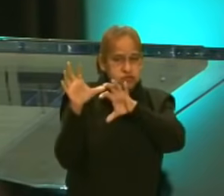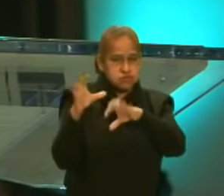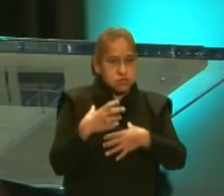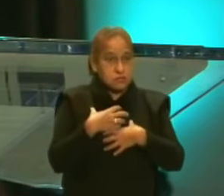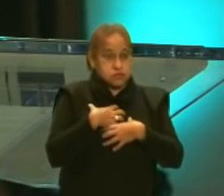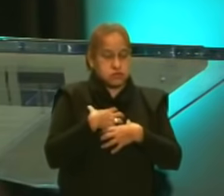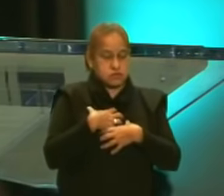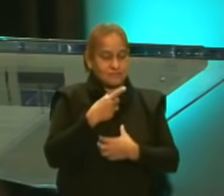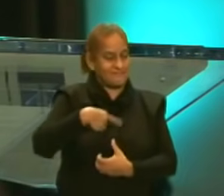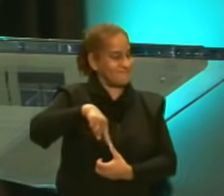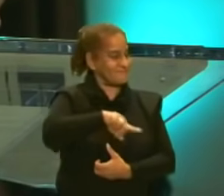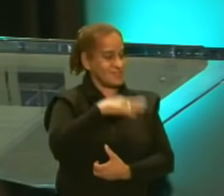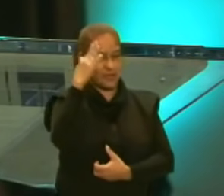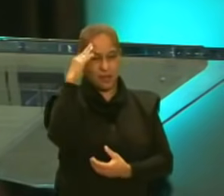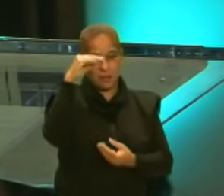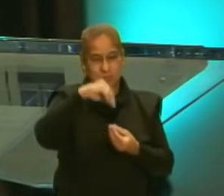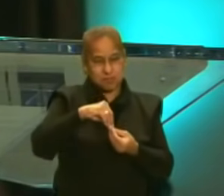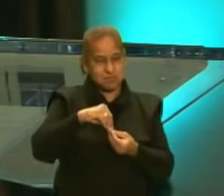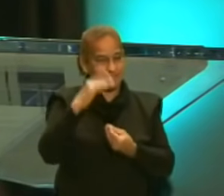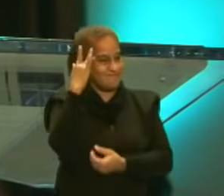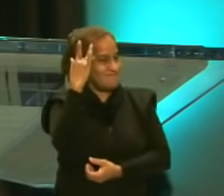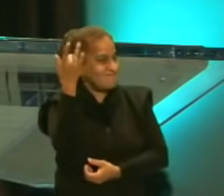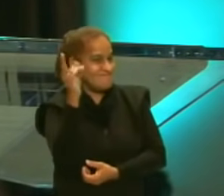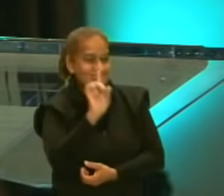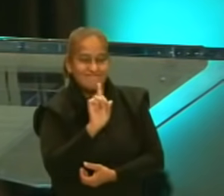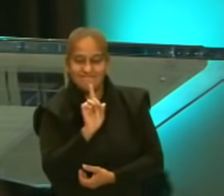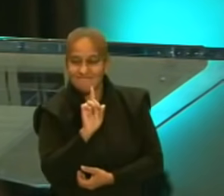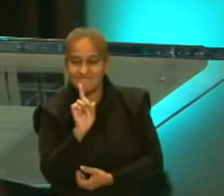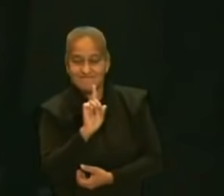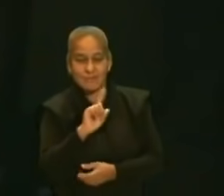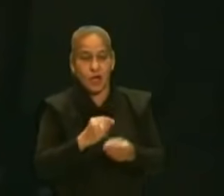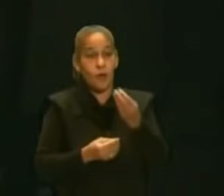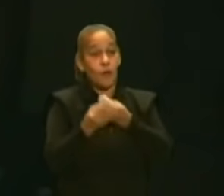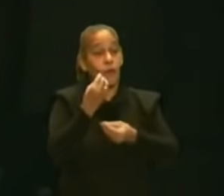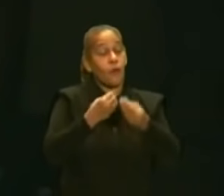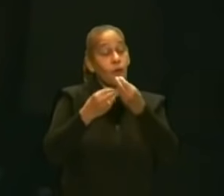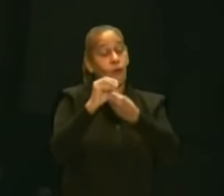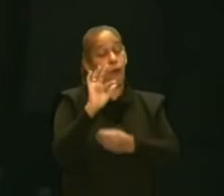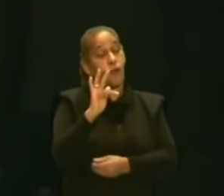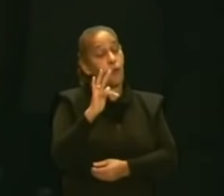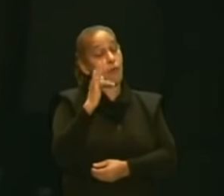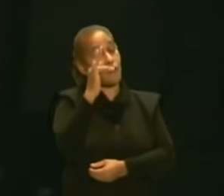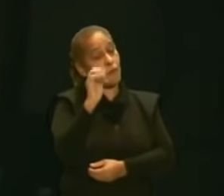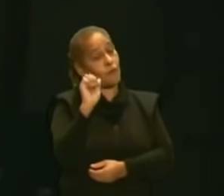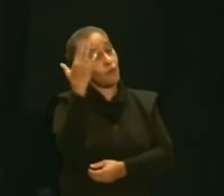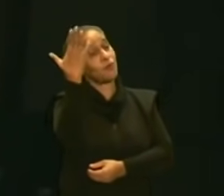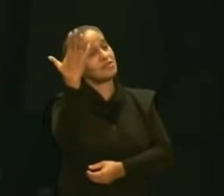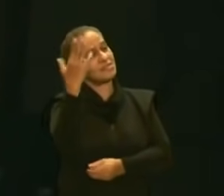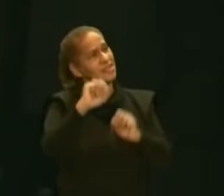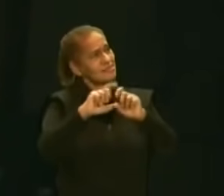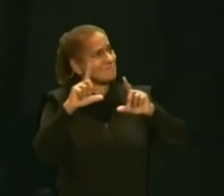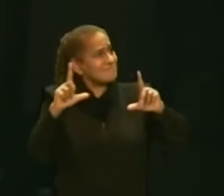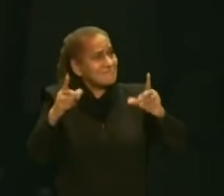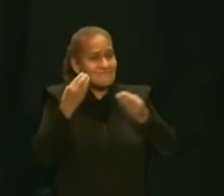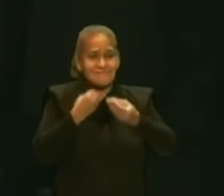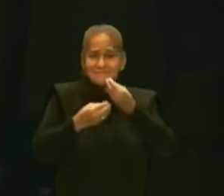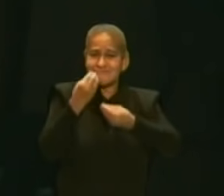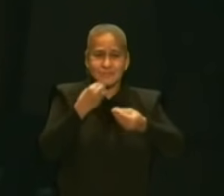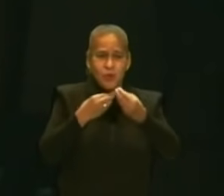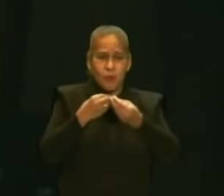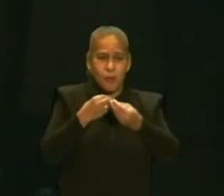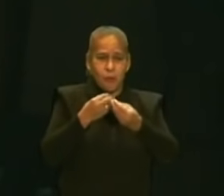não pode nem compreender, não é? Como é que vai ser tão claramente, a gente só tem alguns